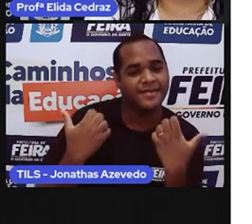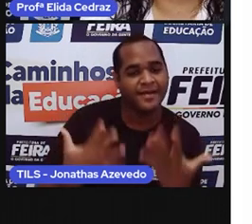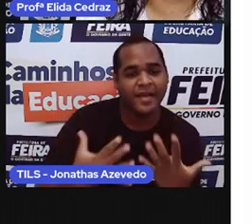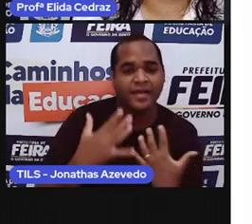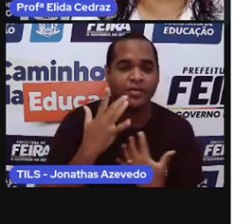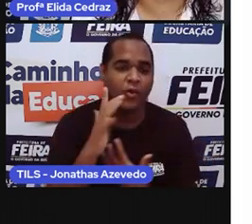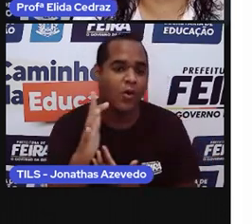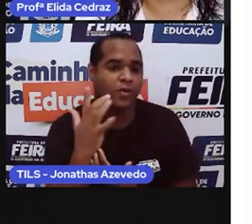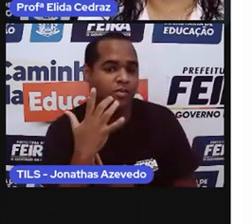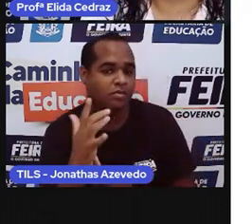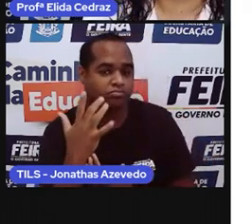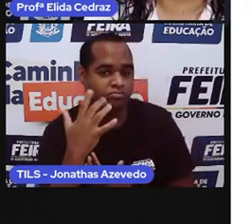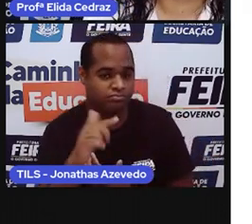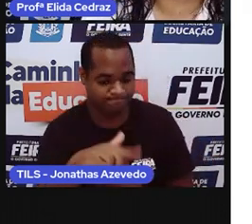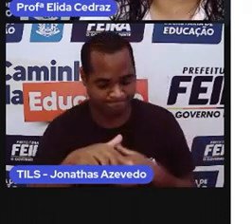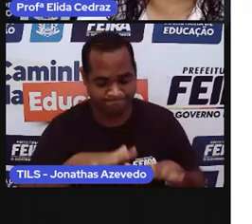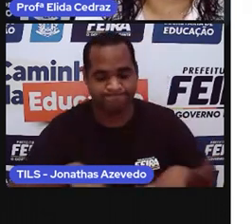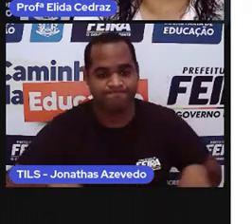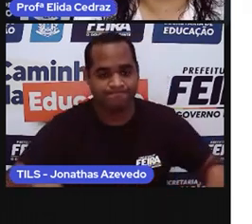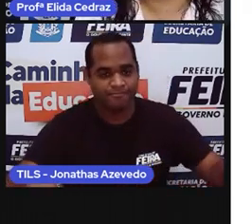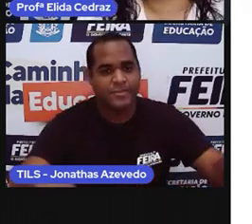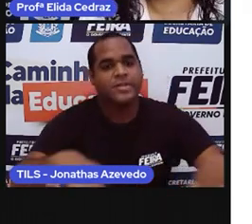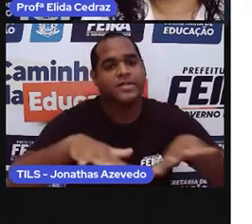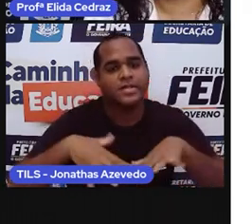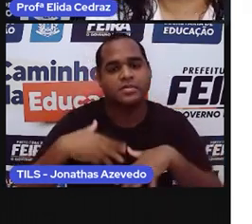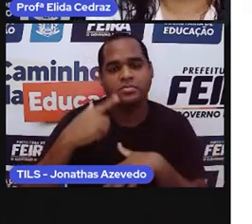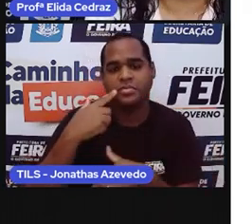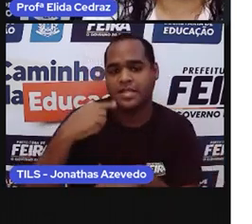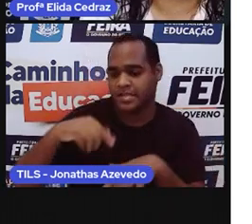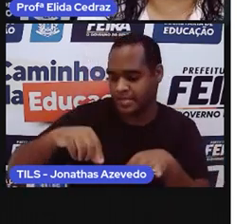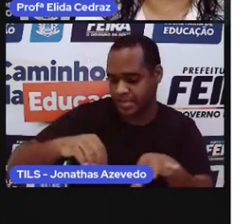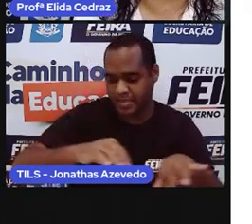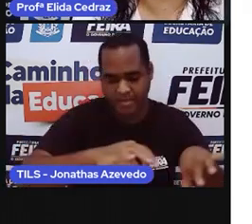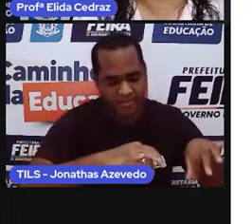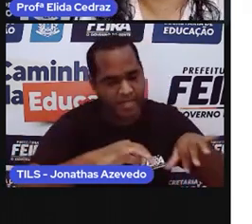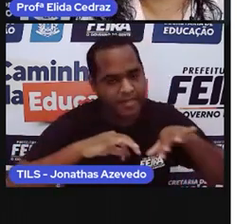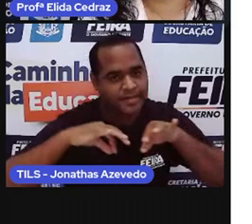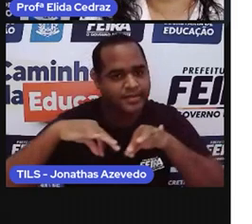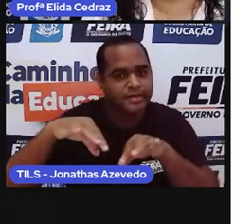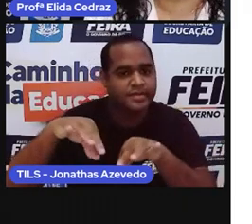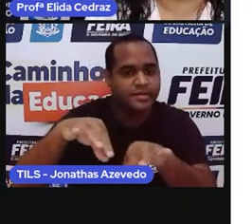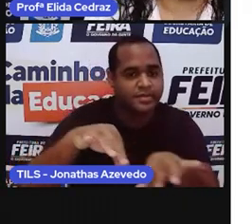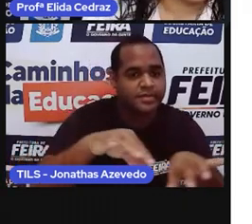Alecrim, alecrim dourado que nasceu no campo sem ser